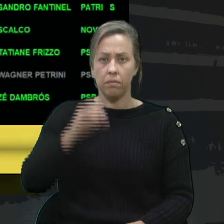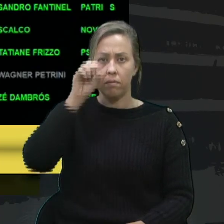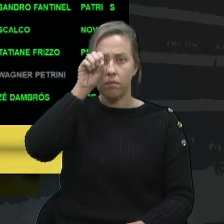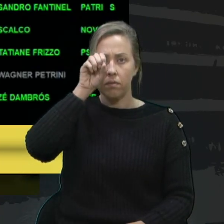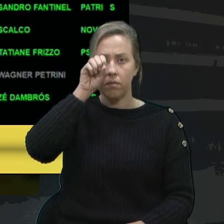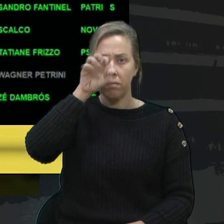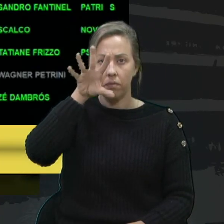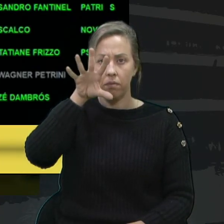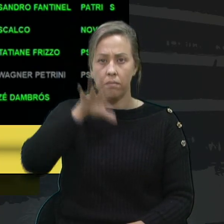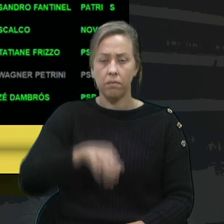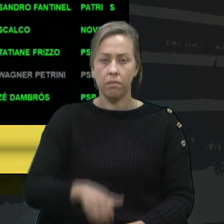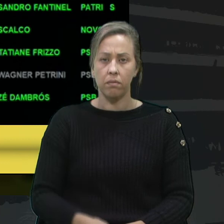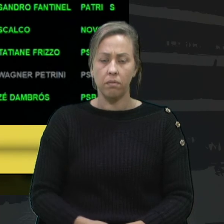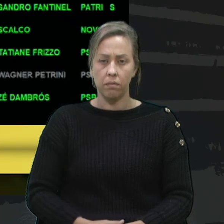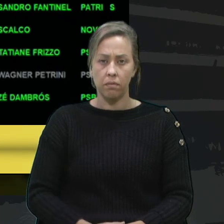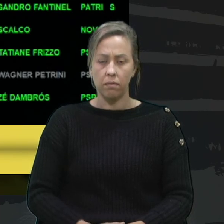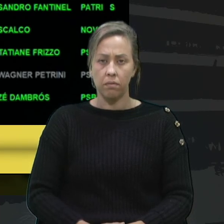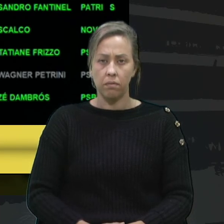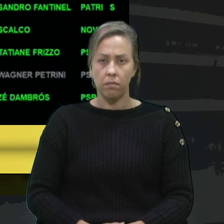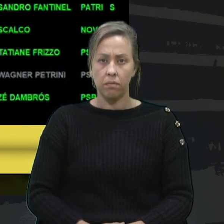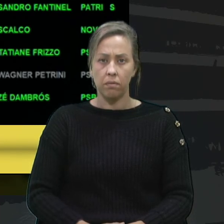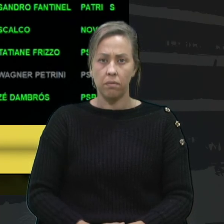aqui ao meu lado, manifeste-se.